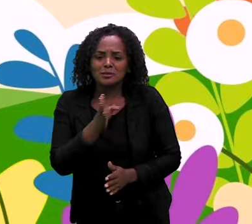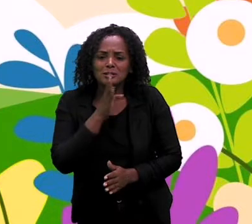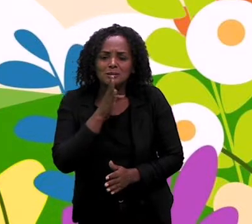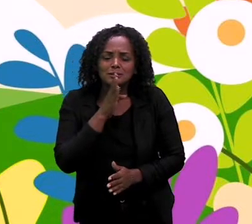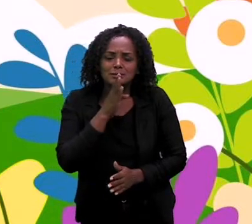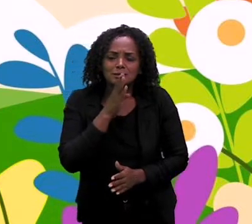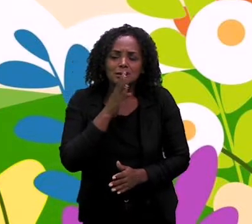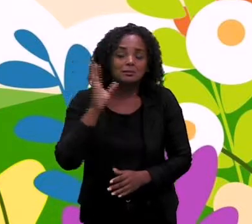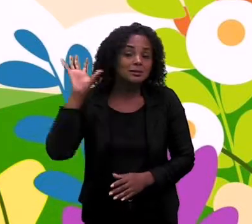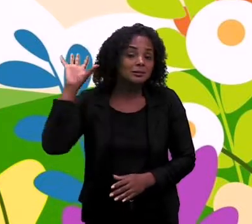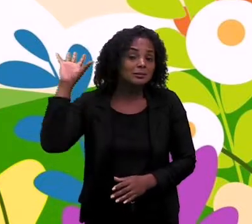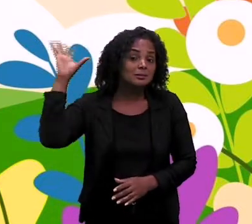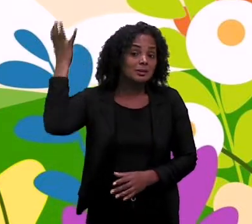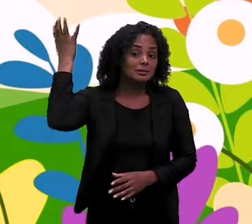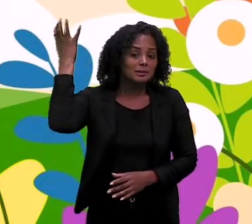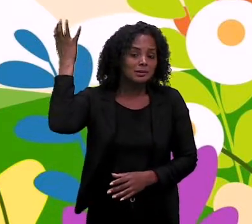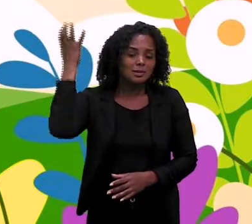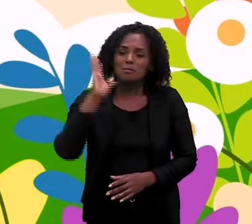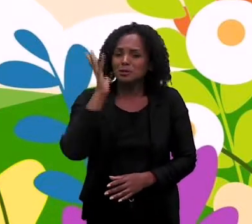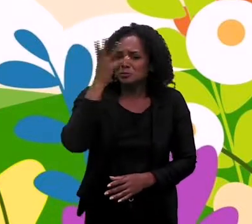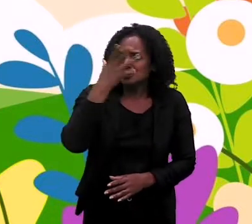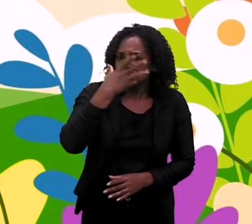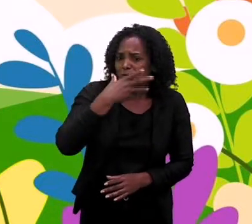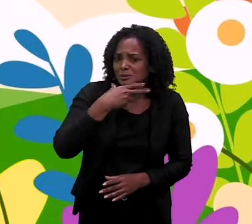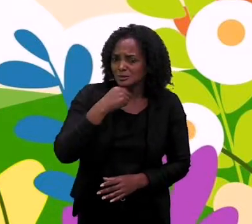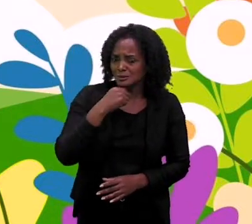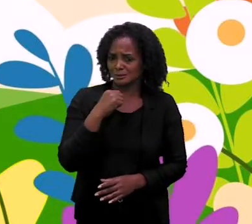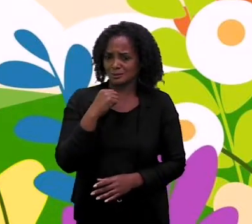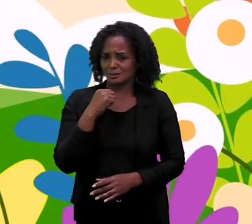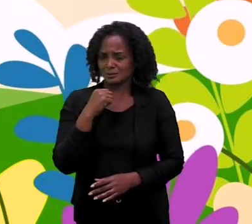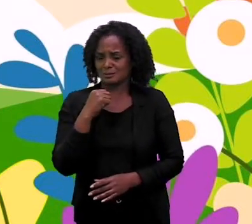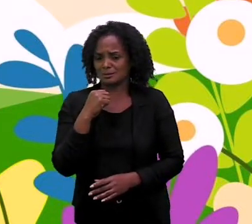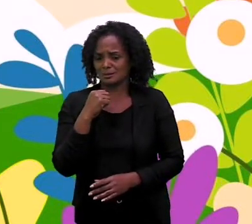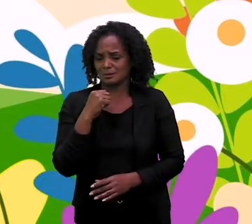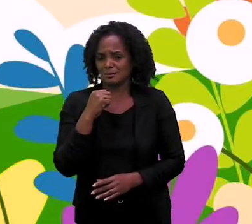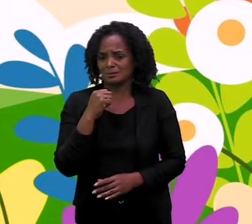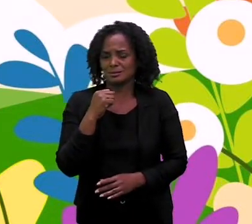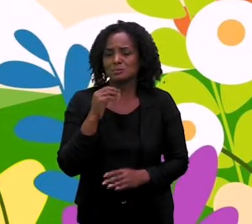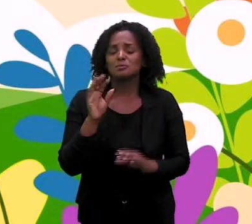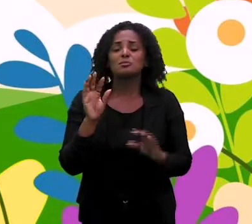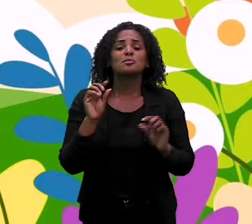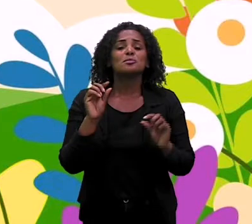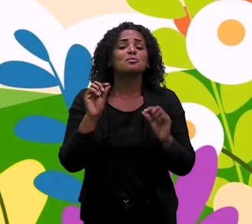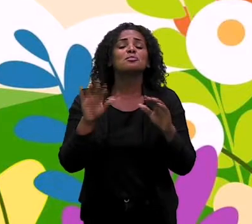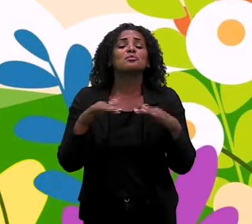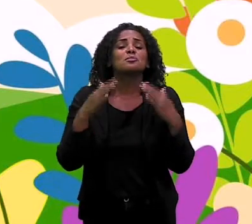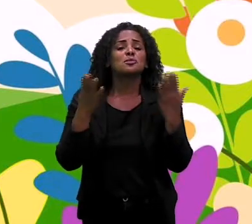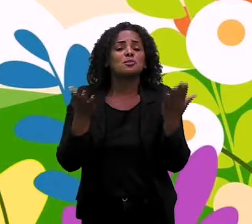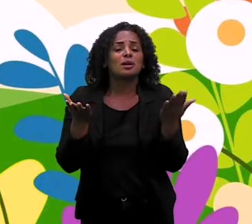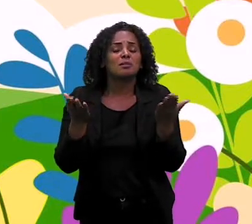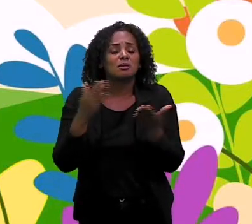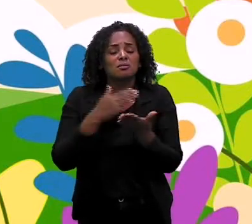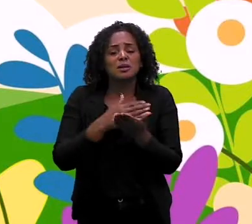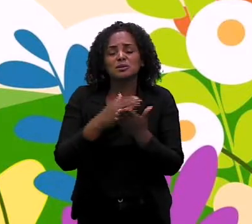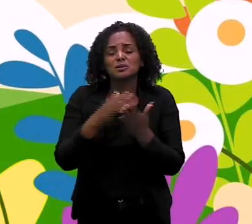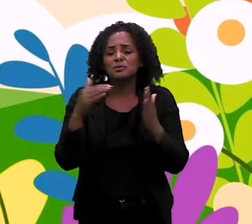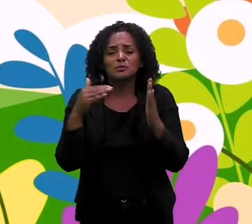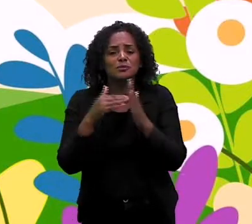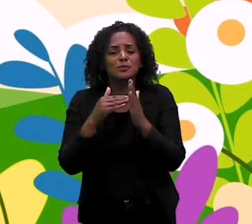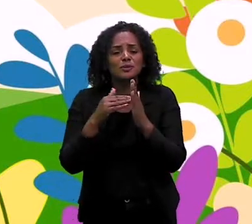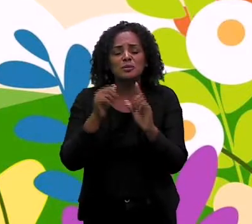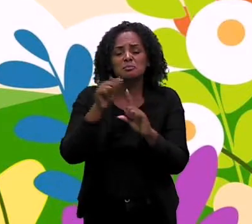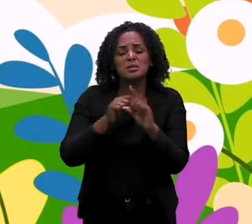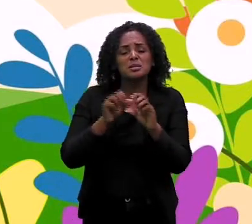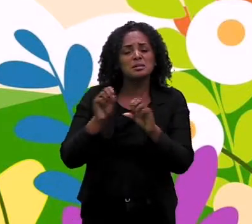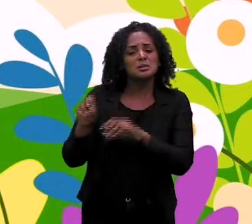estação mais linda do ano? Ela começa no fim do mês de setembro e vai